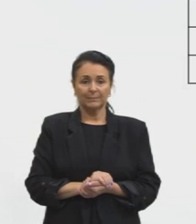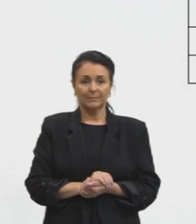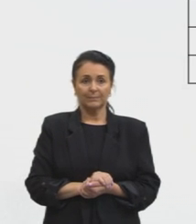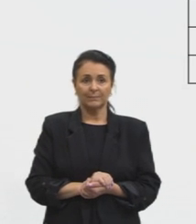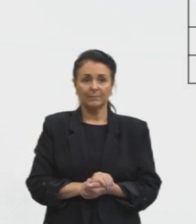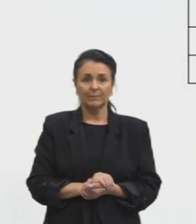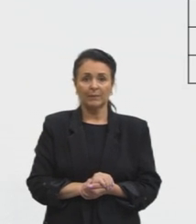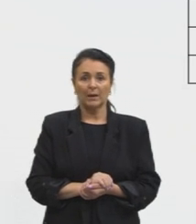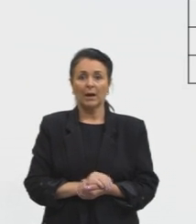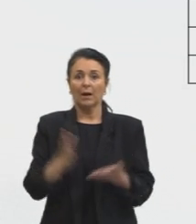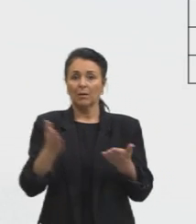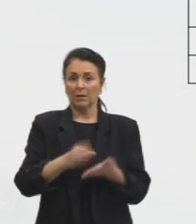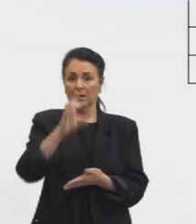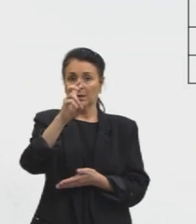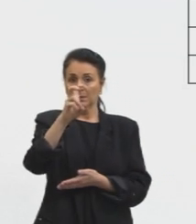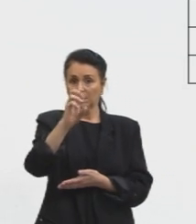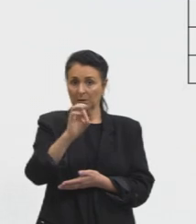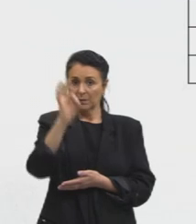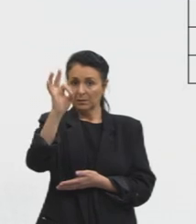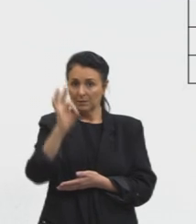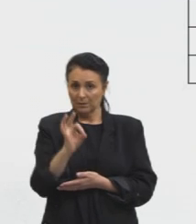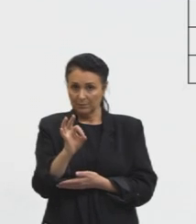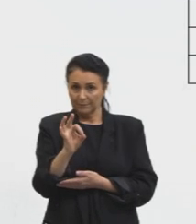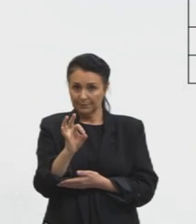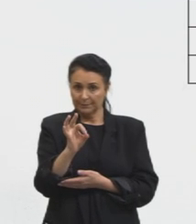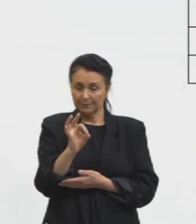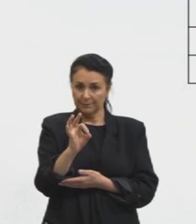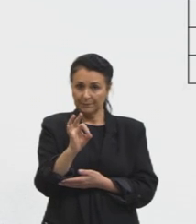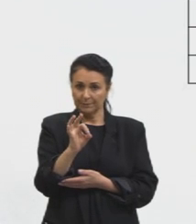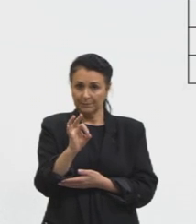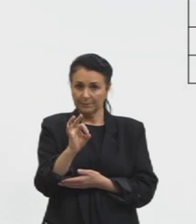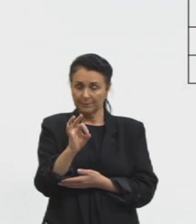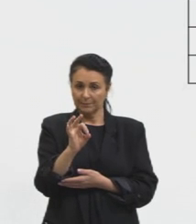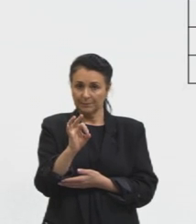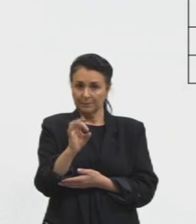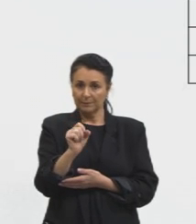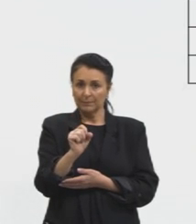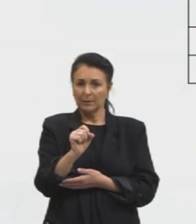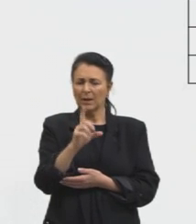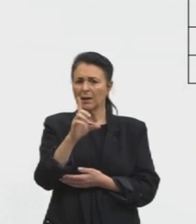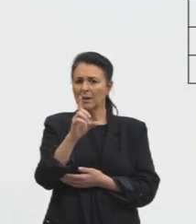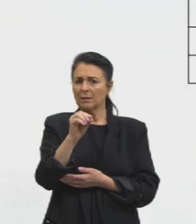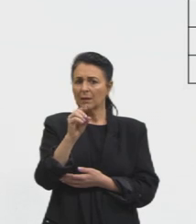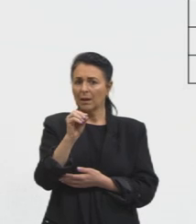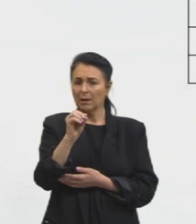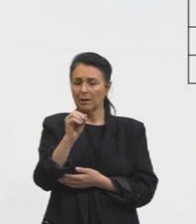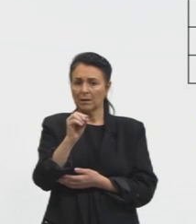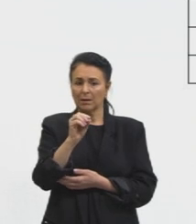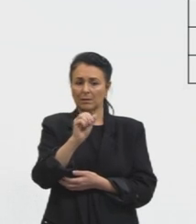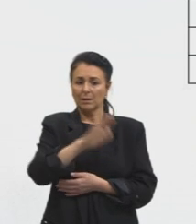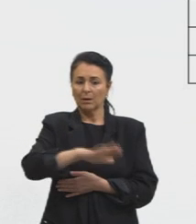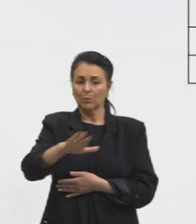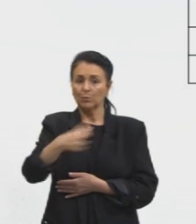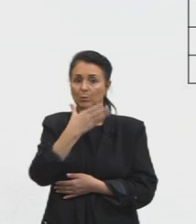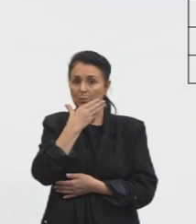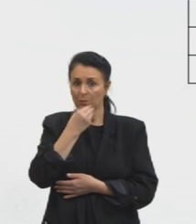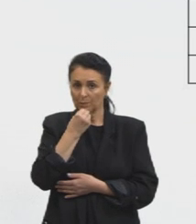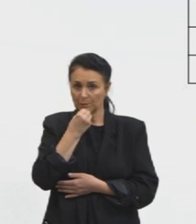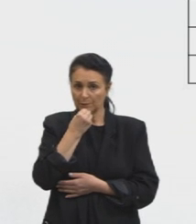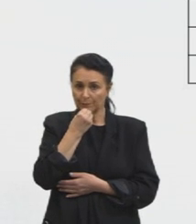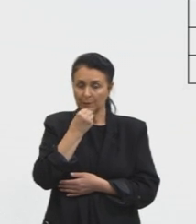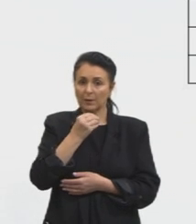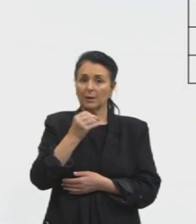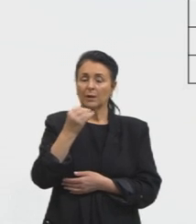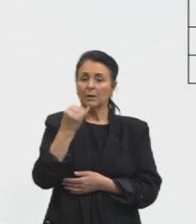É sobre esse 50 ainda o sendo 10 alunos homens então é importante